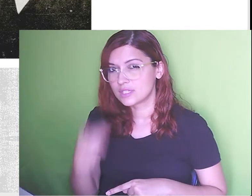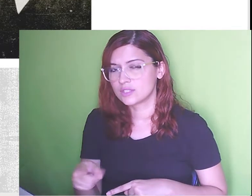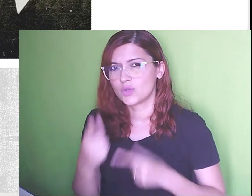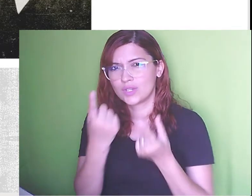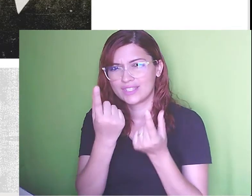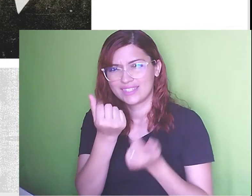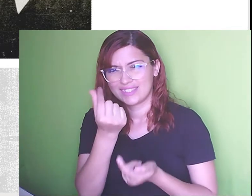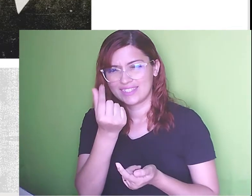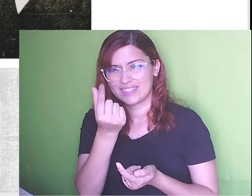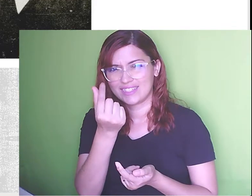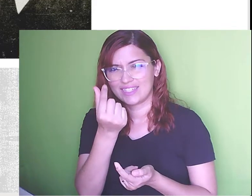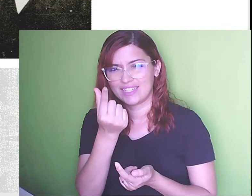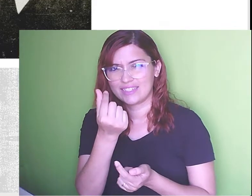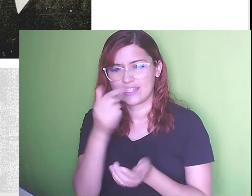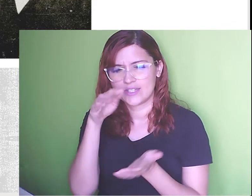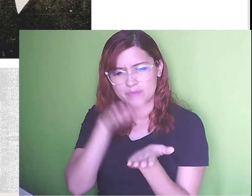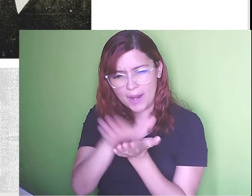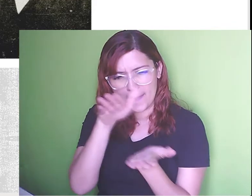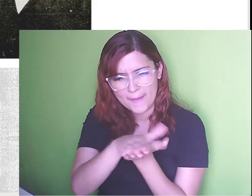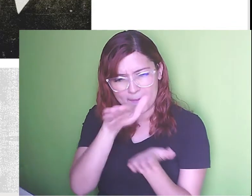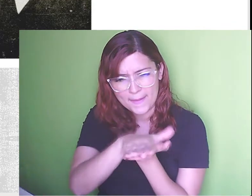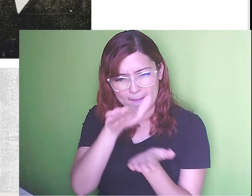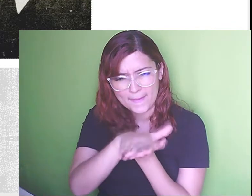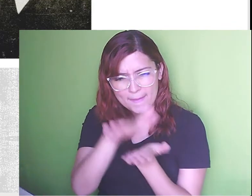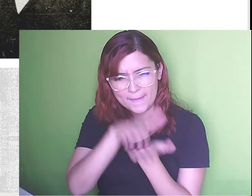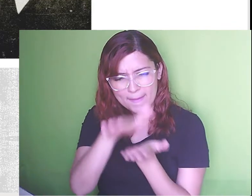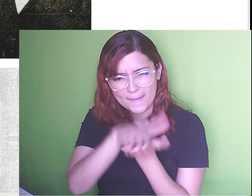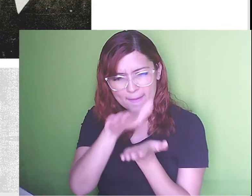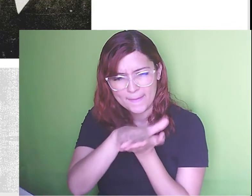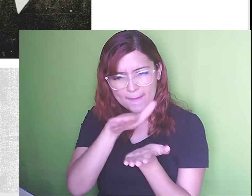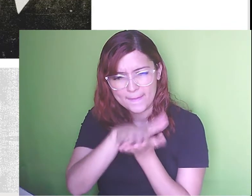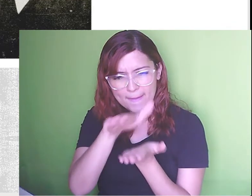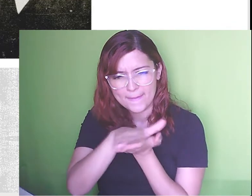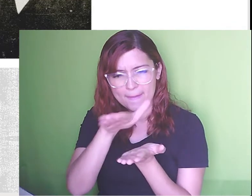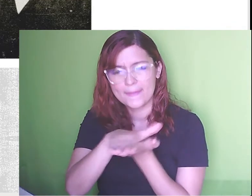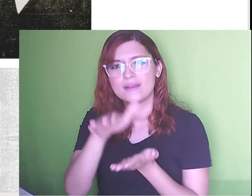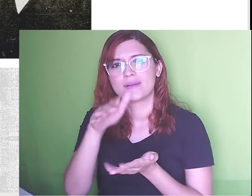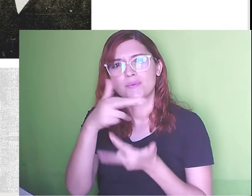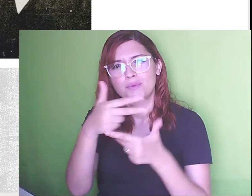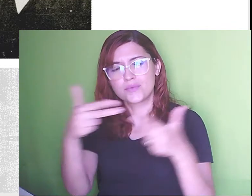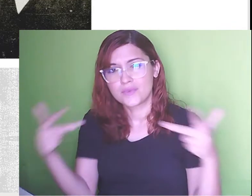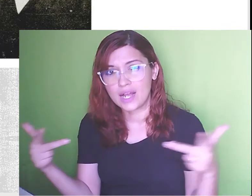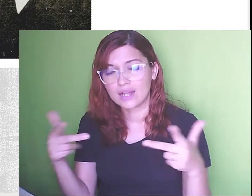Ele também ordenou que fosse impresso mais papel moeda,